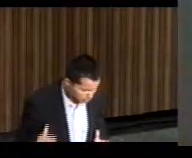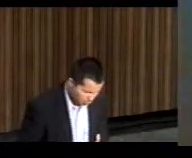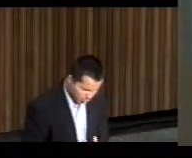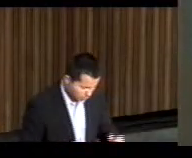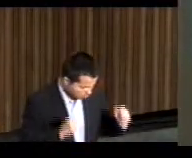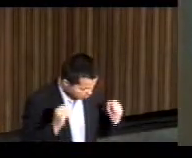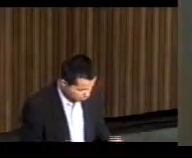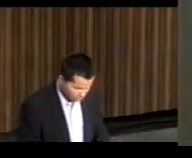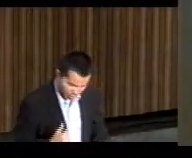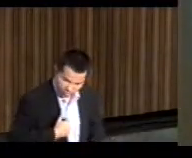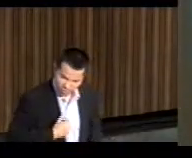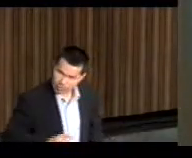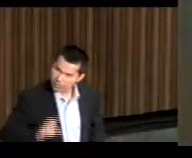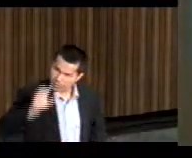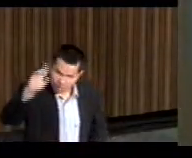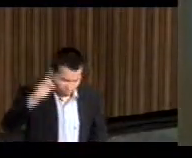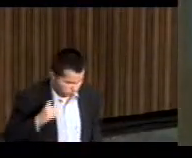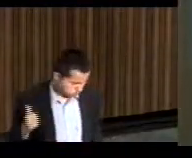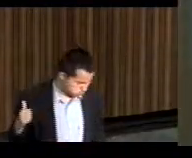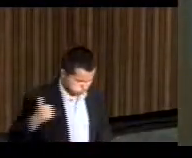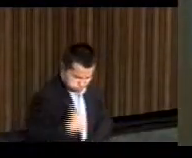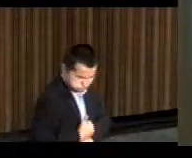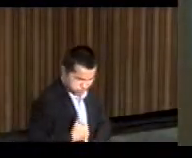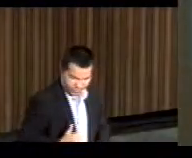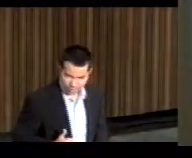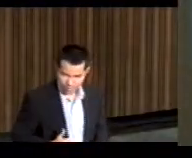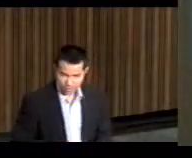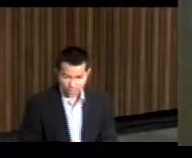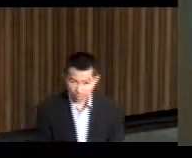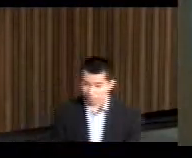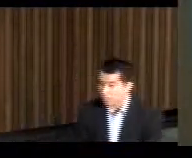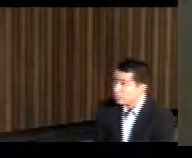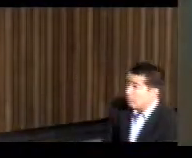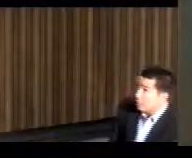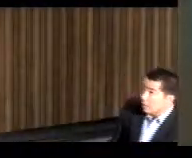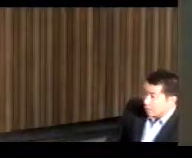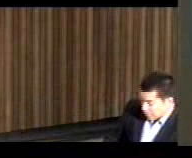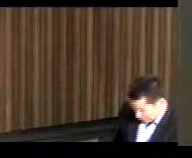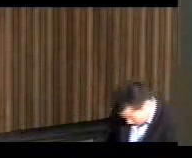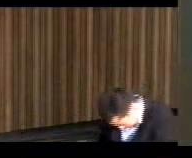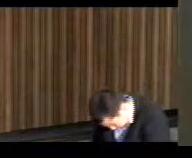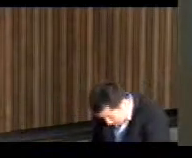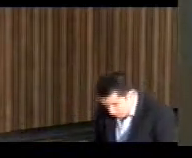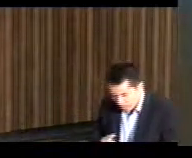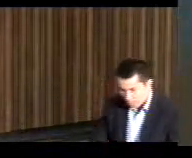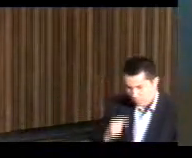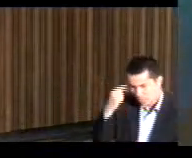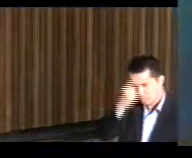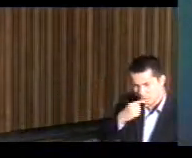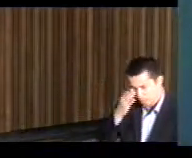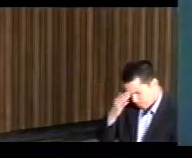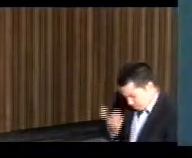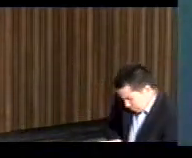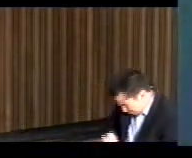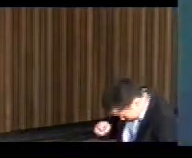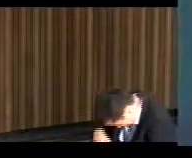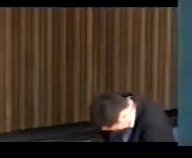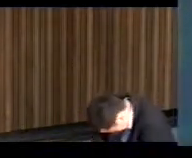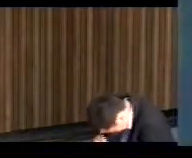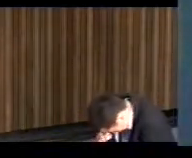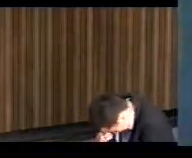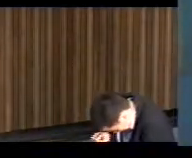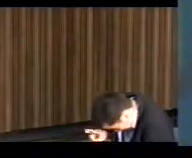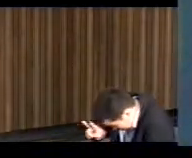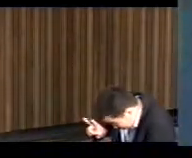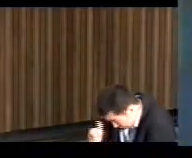Todo-Poderoso. É interessante notar que os nomes dados a Deus até aqui no livro de